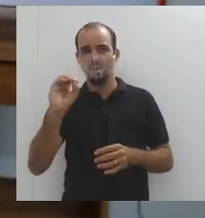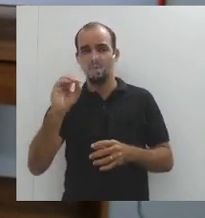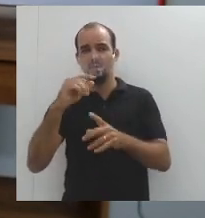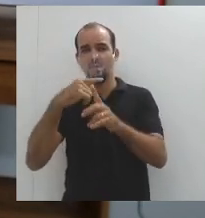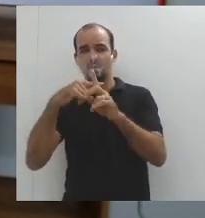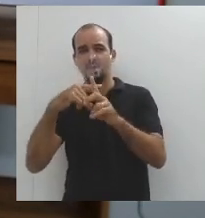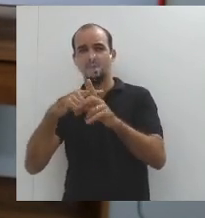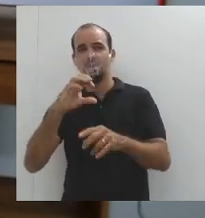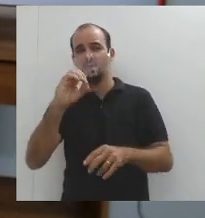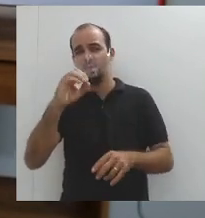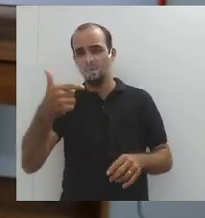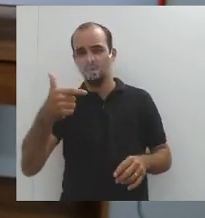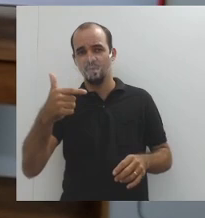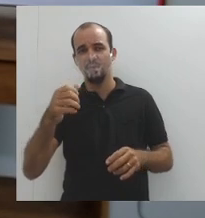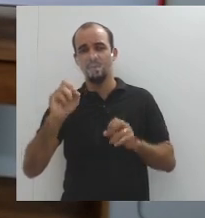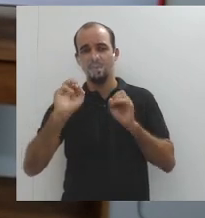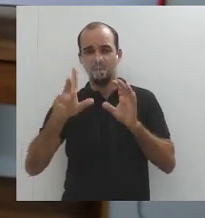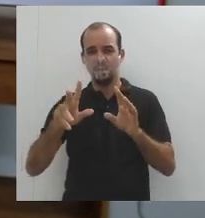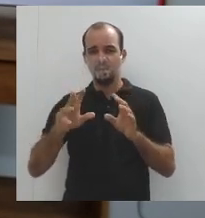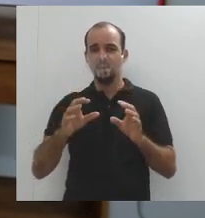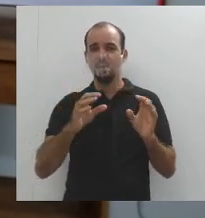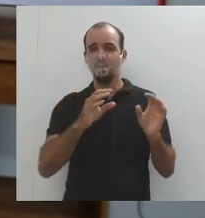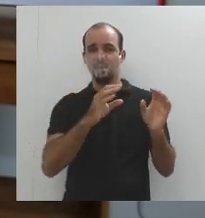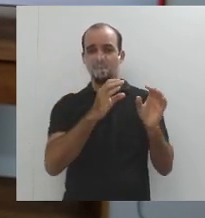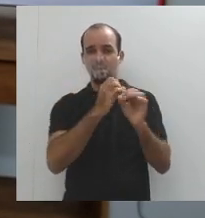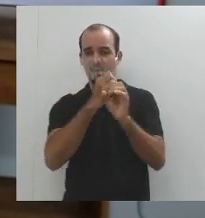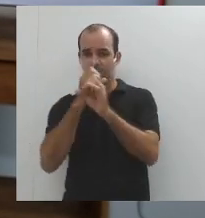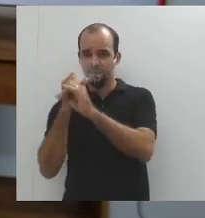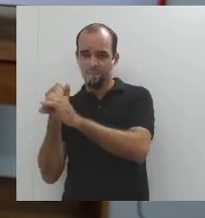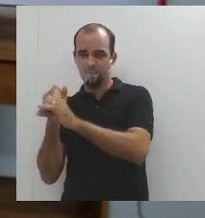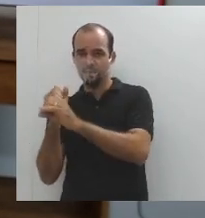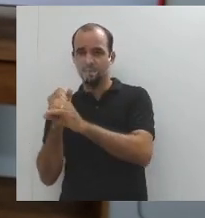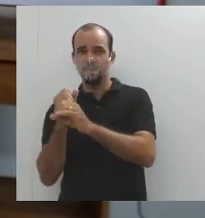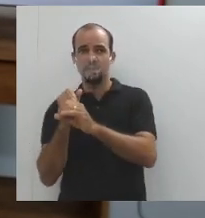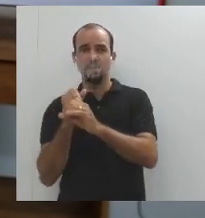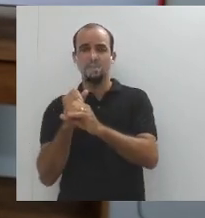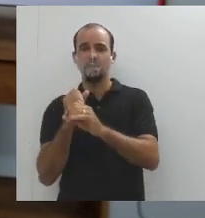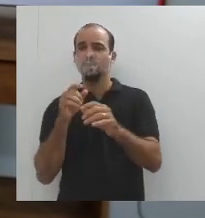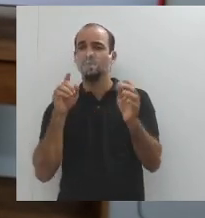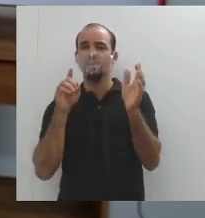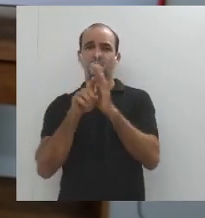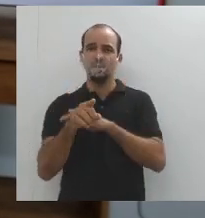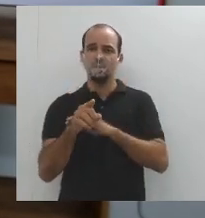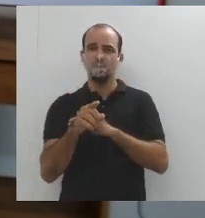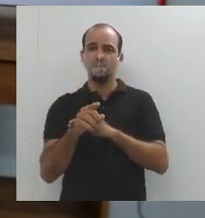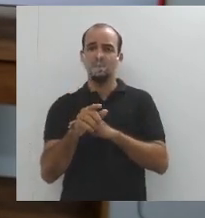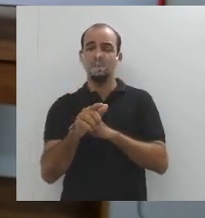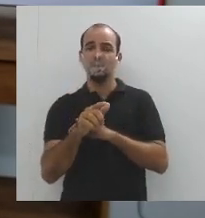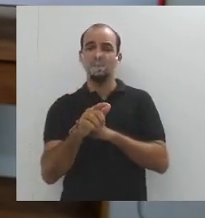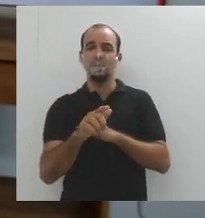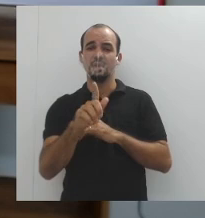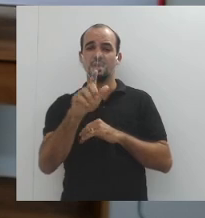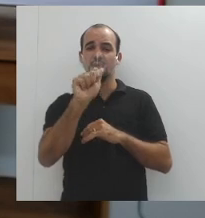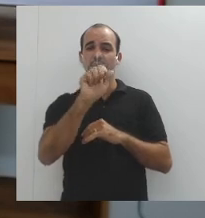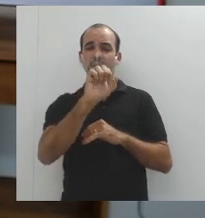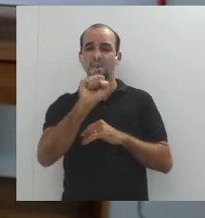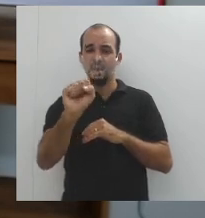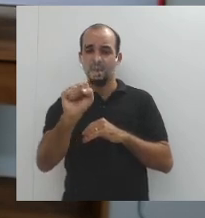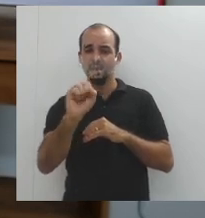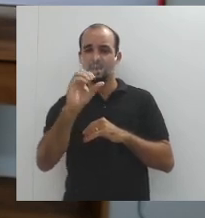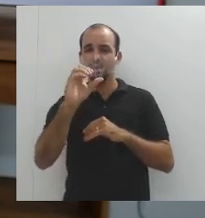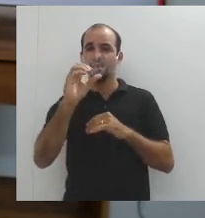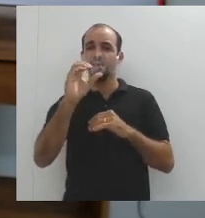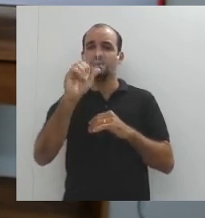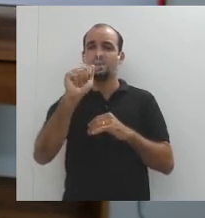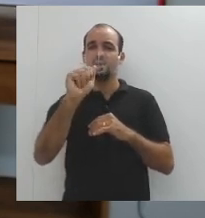mais O2, certo? Qual é o volume de gás carbônico, ou seja, quanto